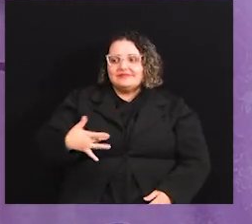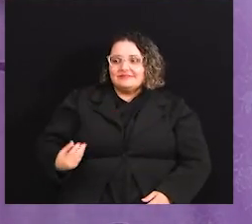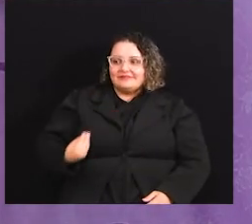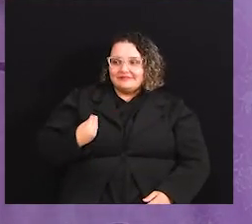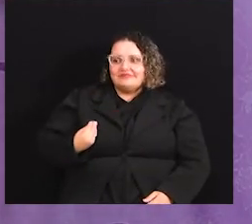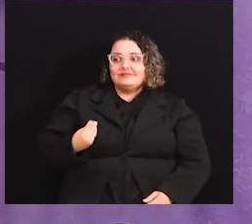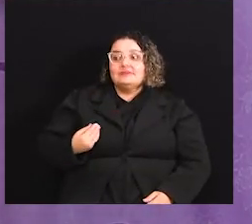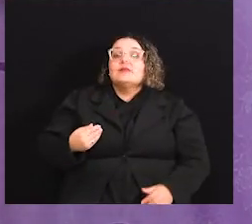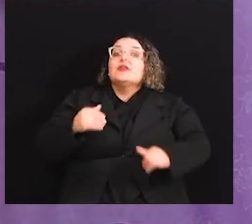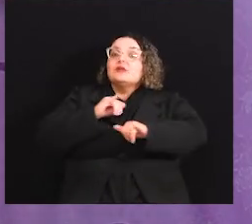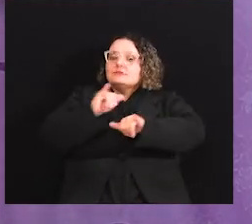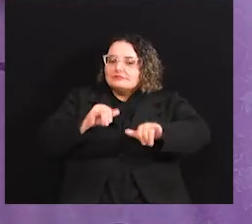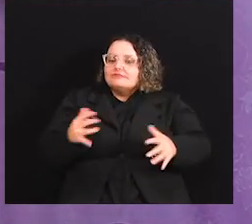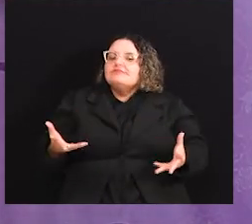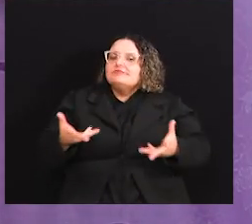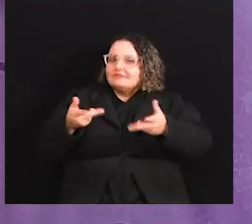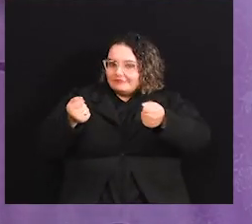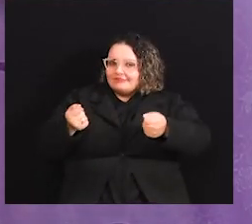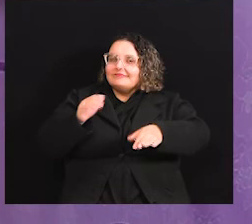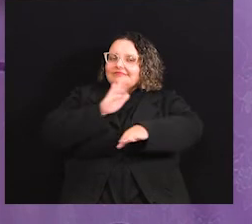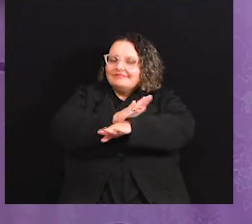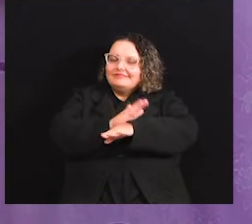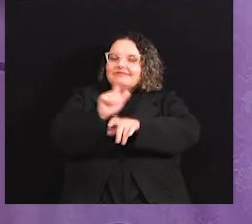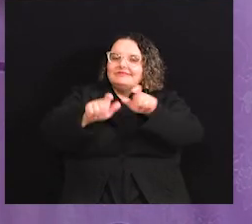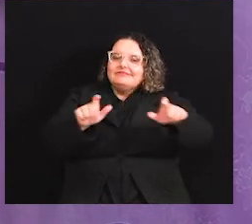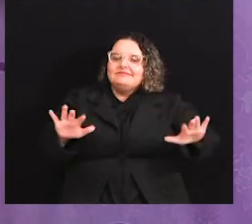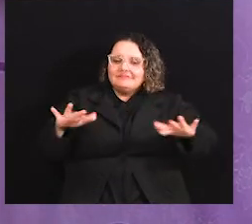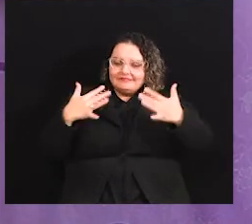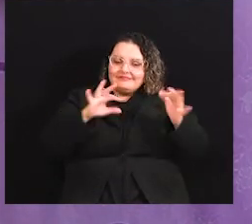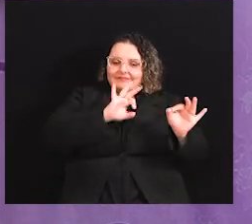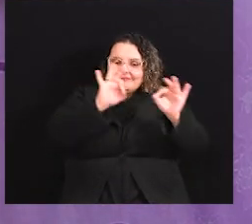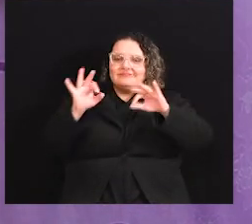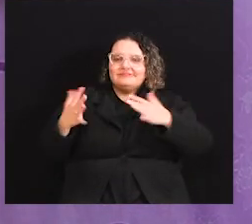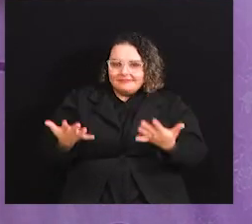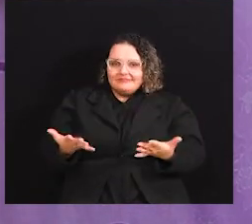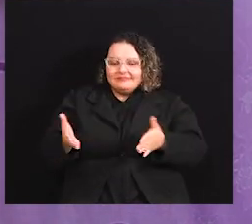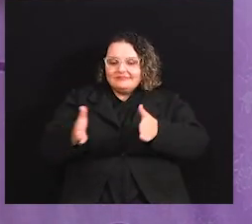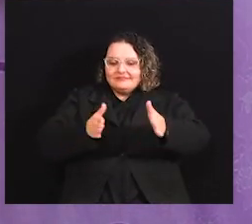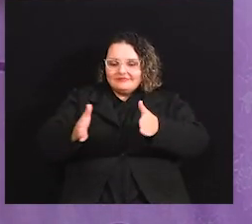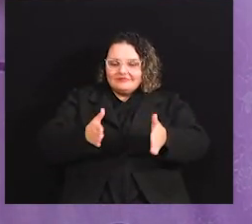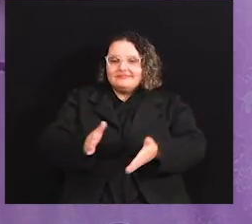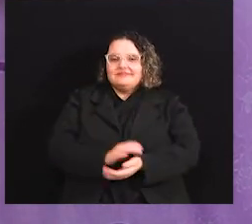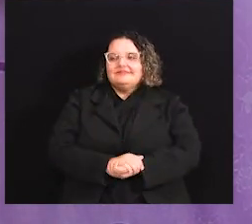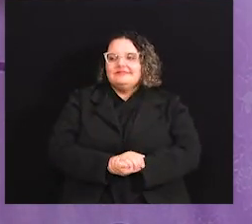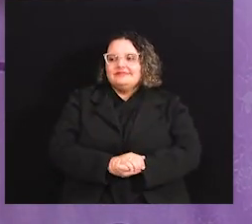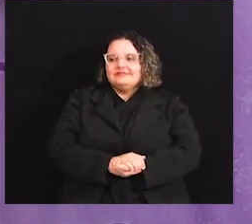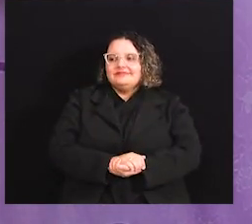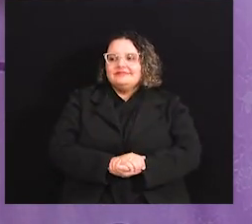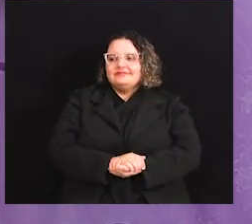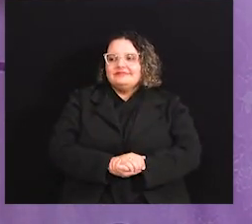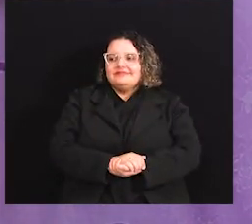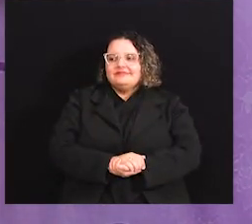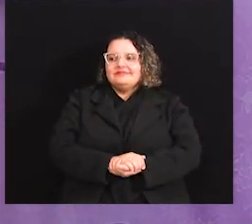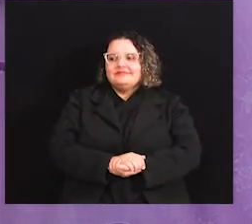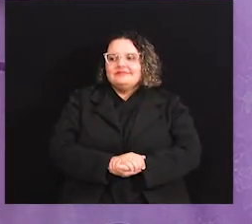hoje aqui foi muito rico e ajudou muita gente que está assistindo o nosso programa nesse momento.